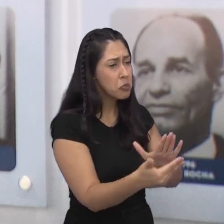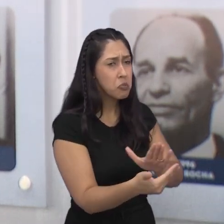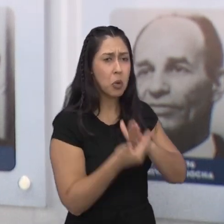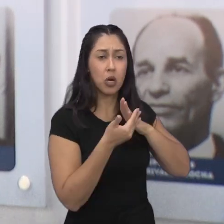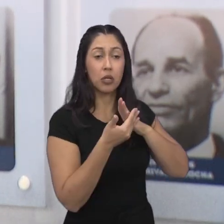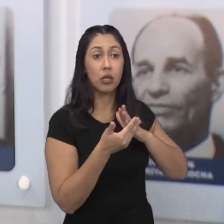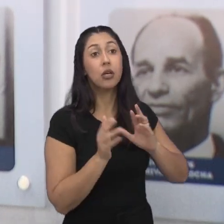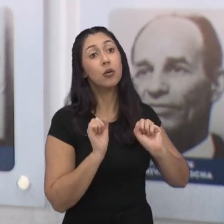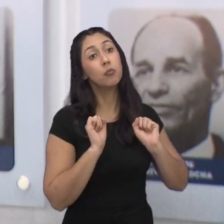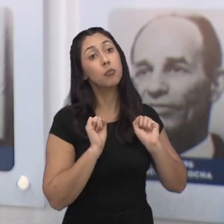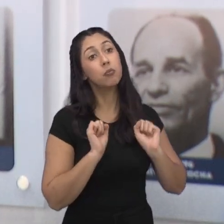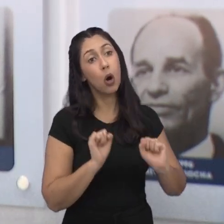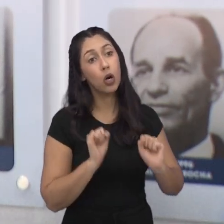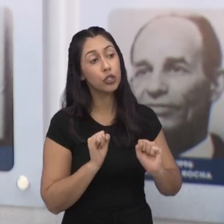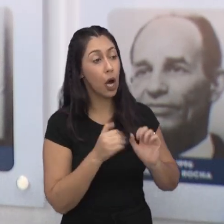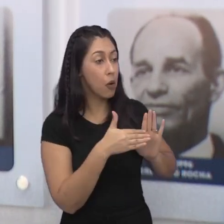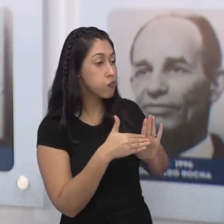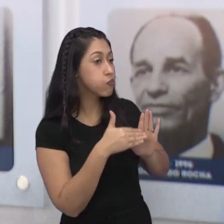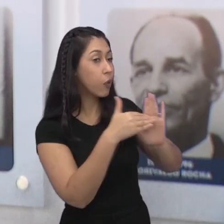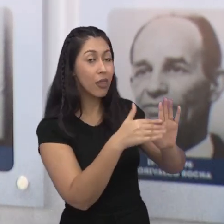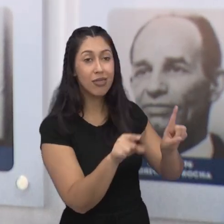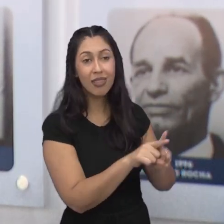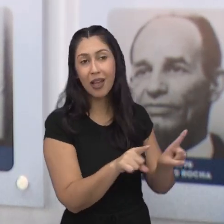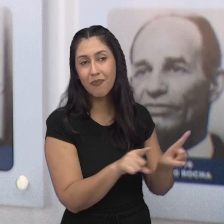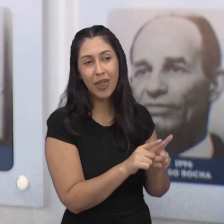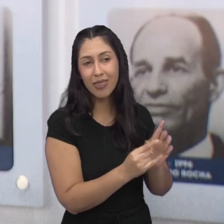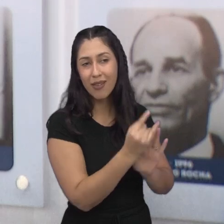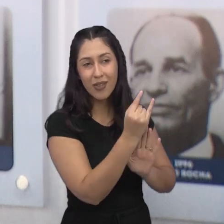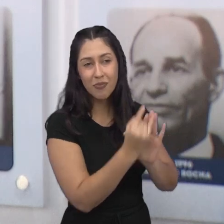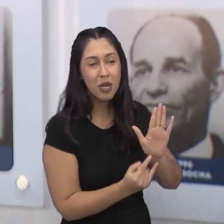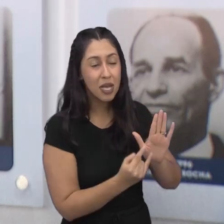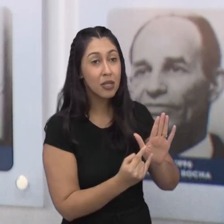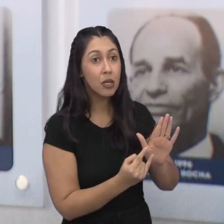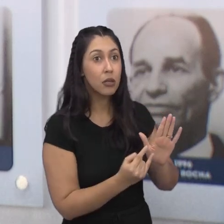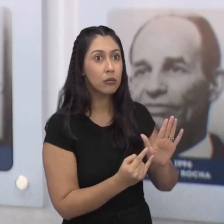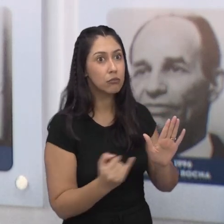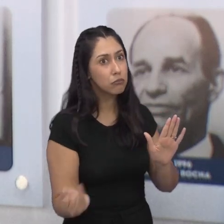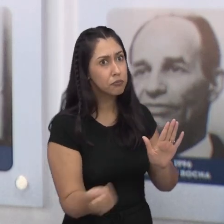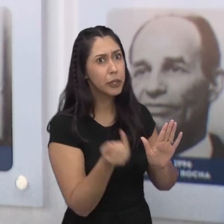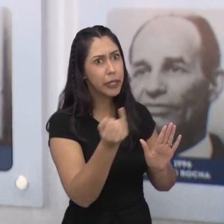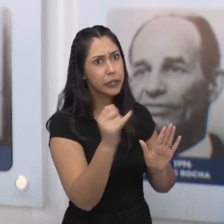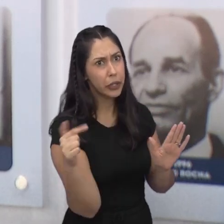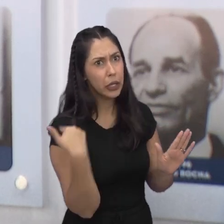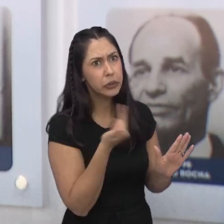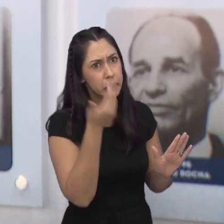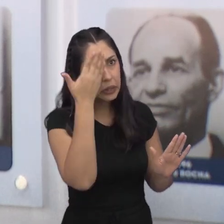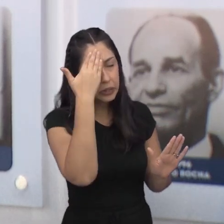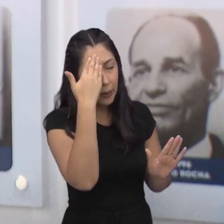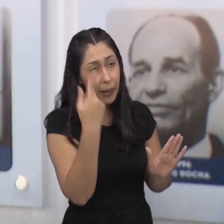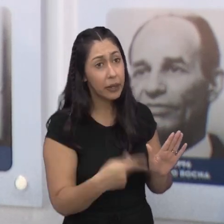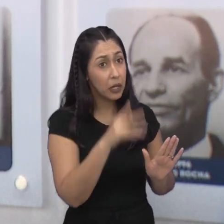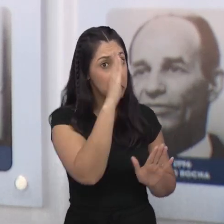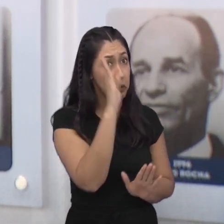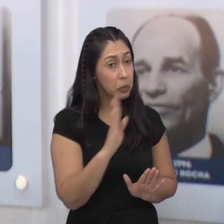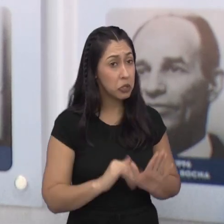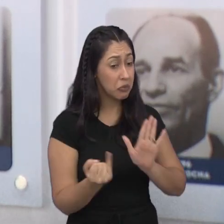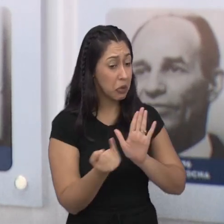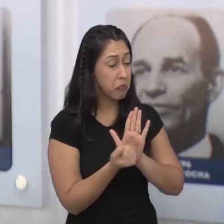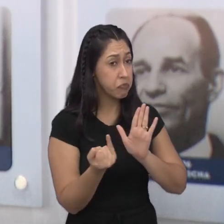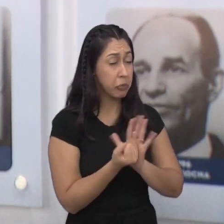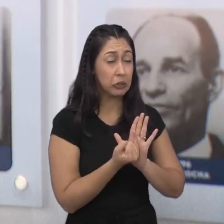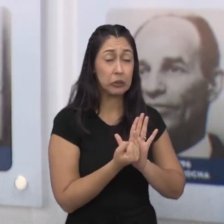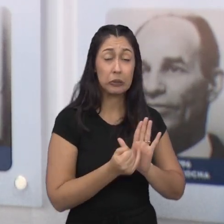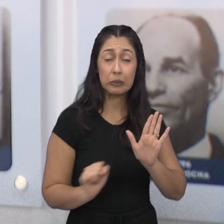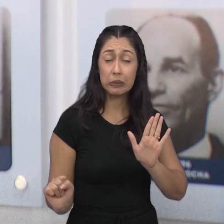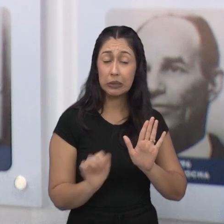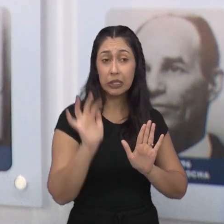Então, a gente pode ter essa cooperação fiscal, o que é muito importante. A gente sabe que a carga tributária no Brasil ela é pesada, uma